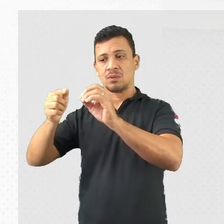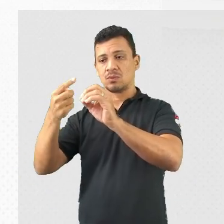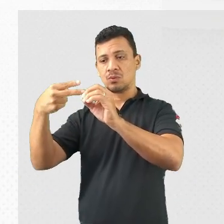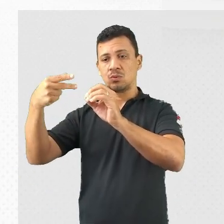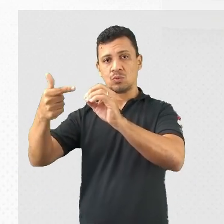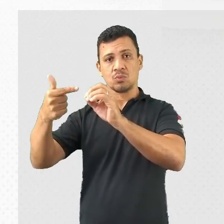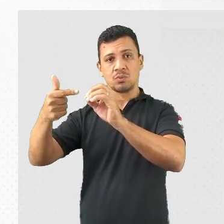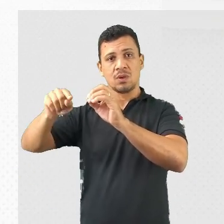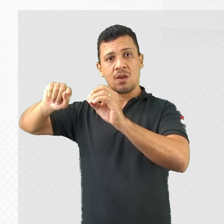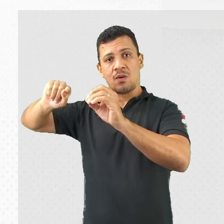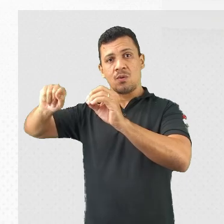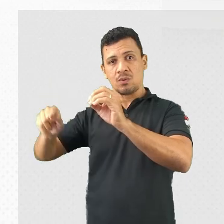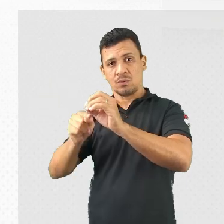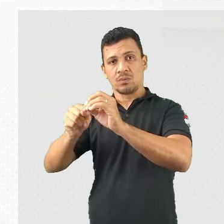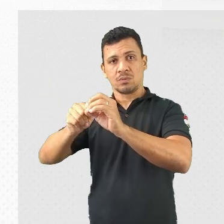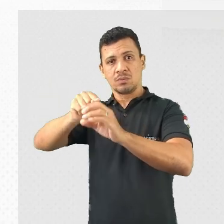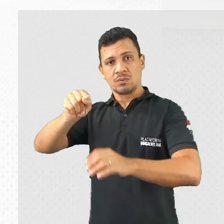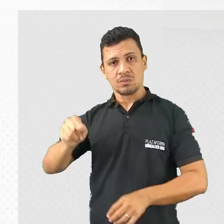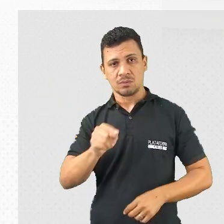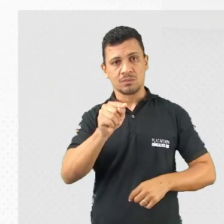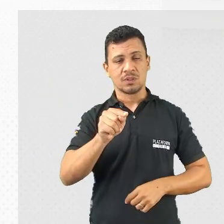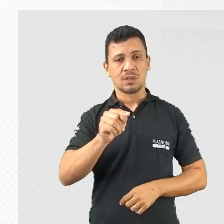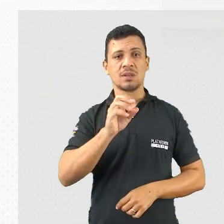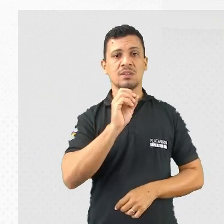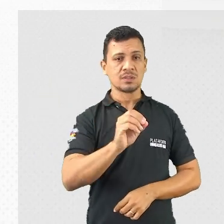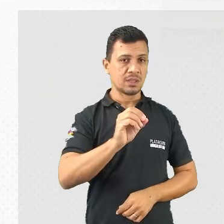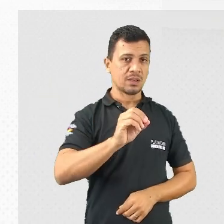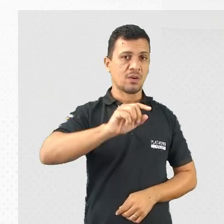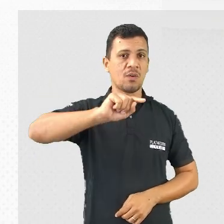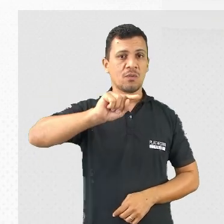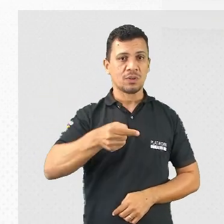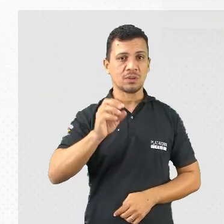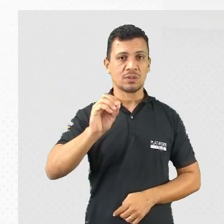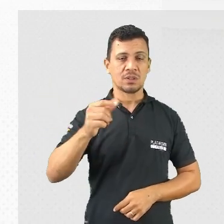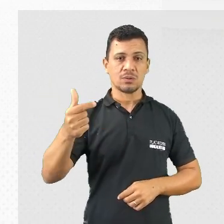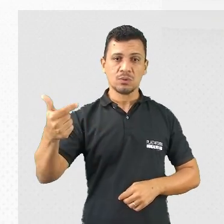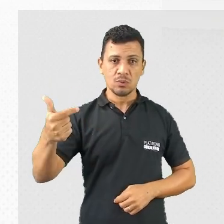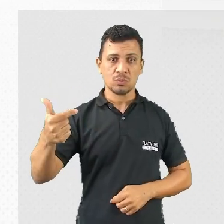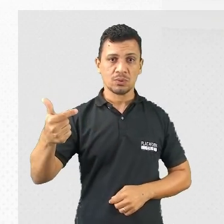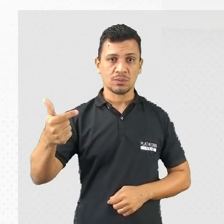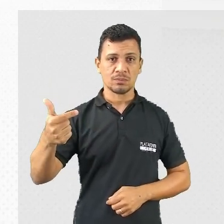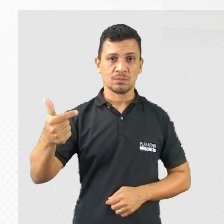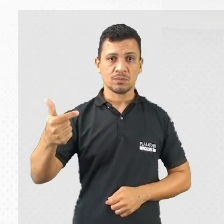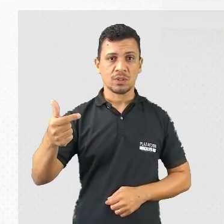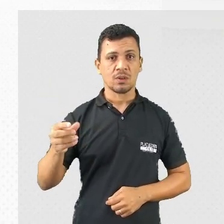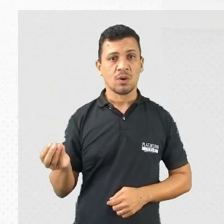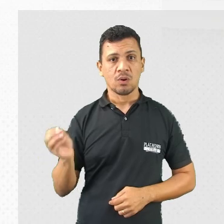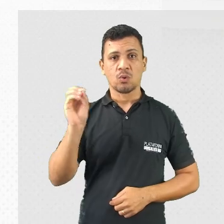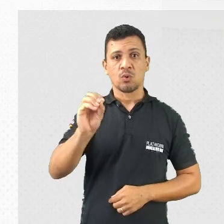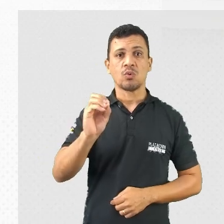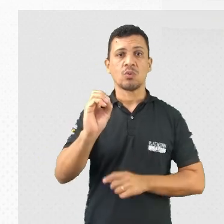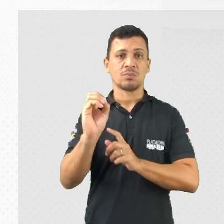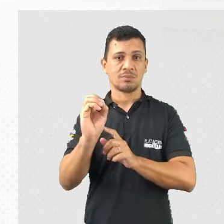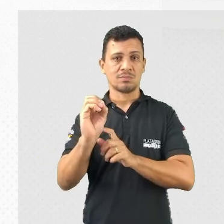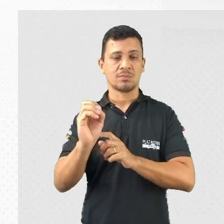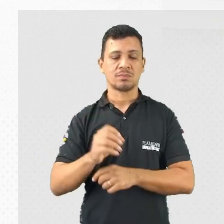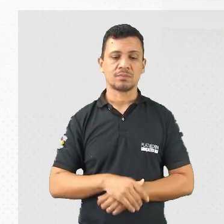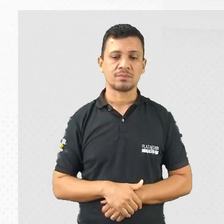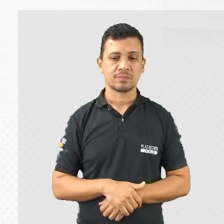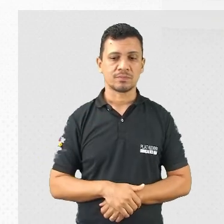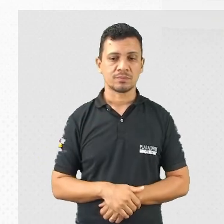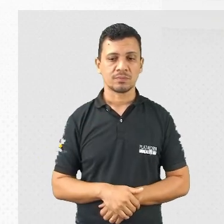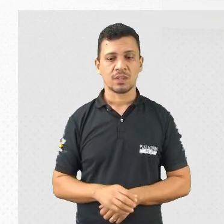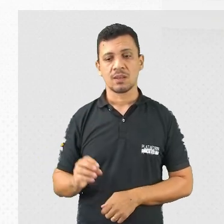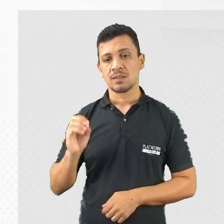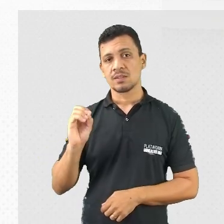fica 0,02, ó. Você correu 2 casas, botou a vírgula e acrescentou mais um zero para fechar o número, tá?